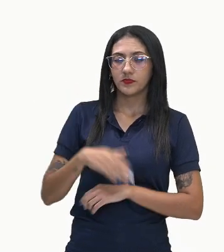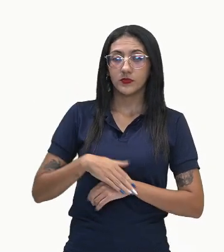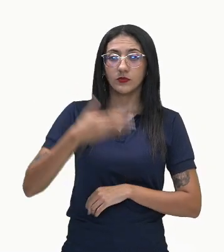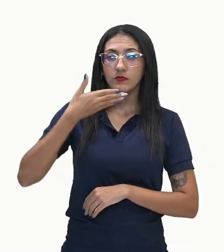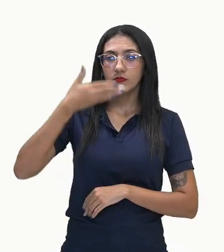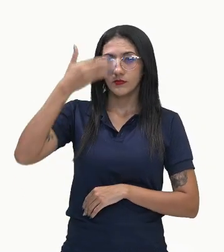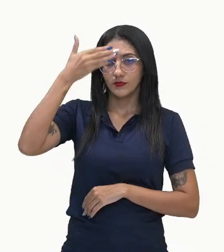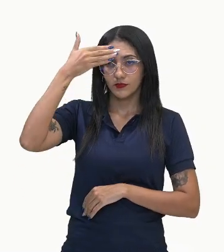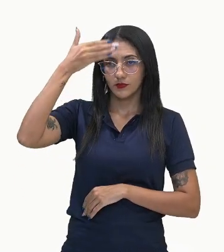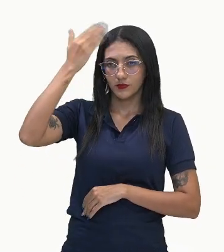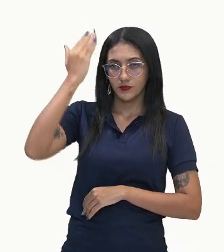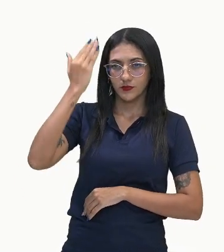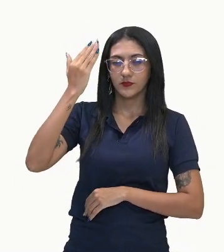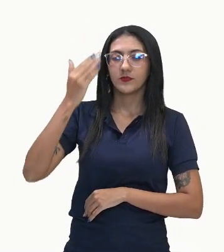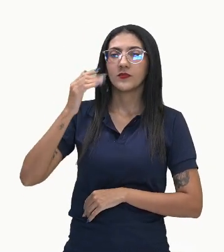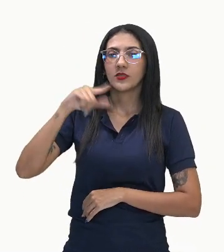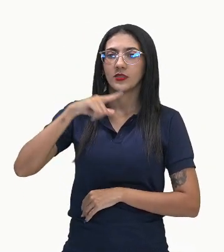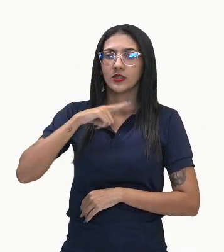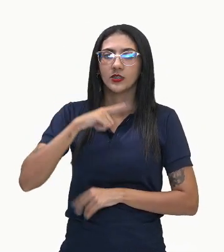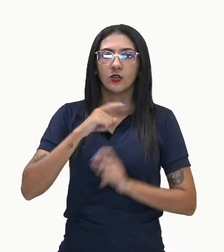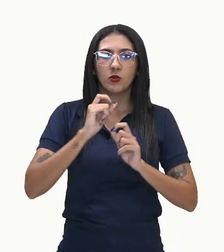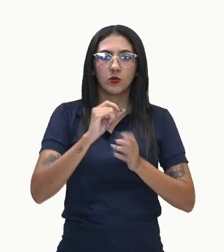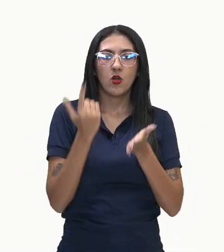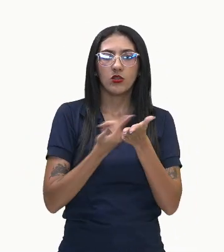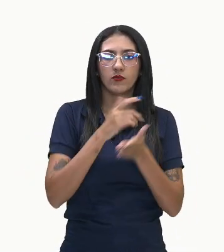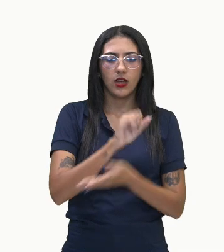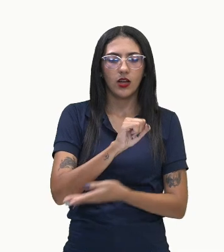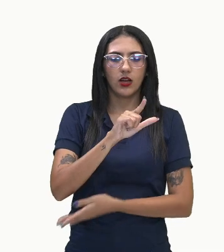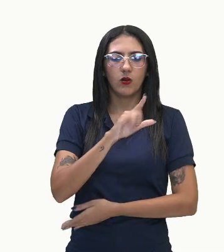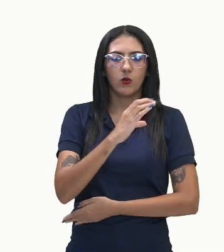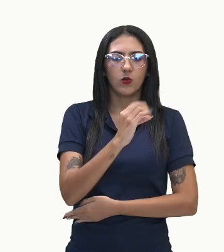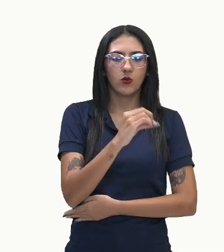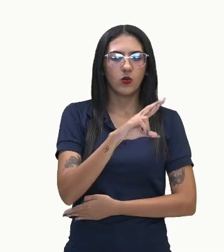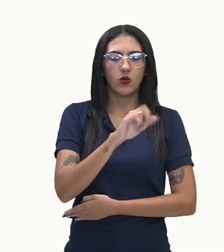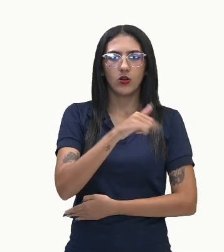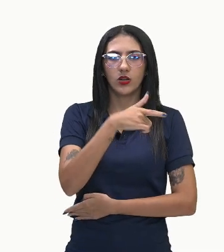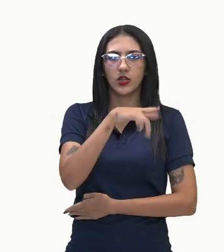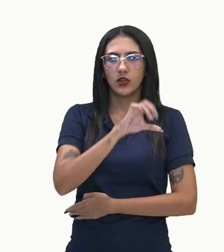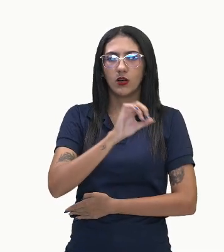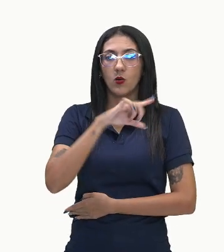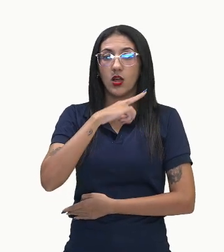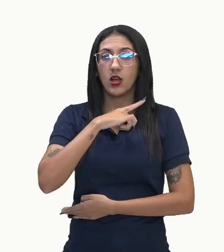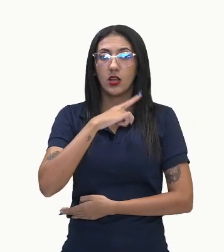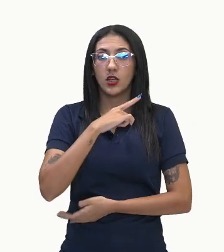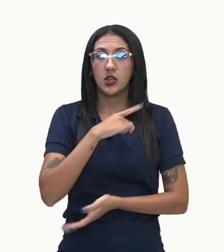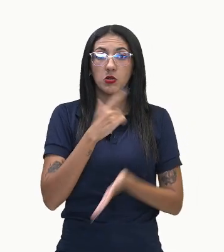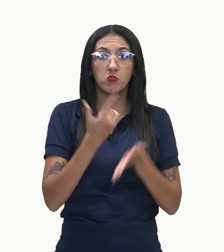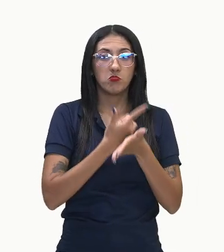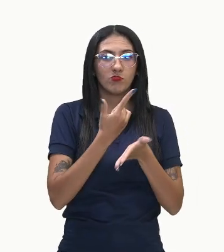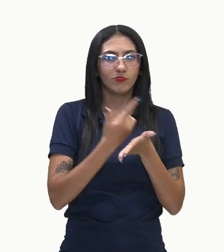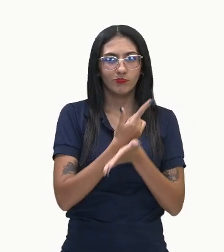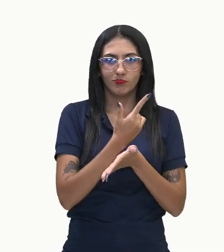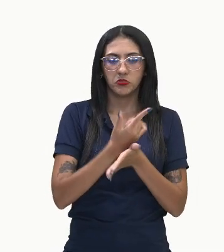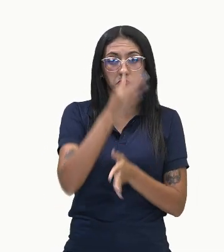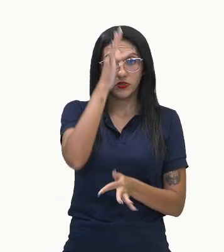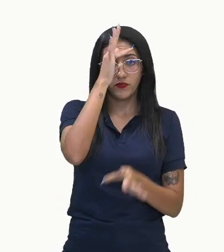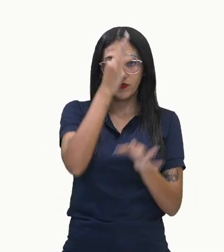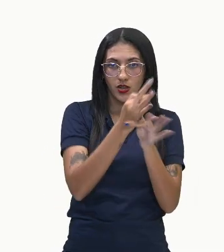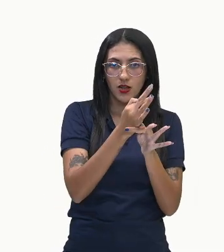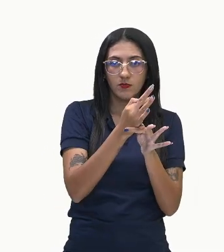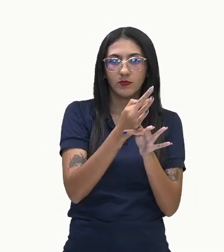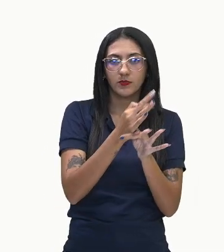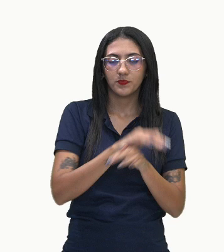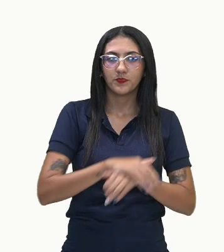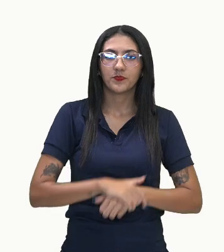o Alcorão, né? O Alcorão é uma escritura sagrada do islamismo. Temos também do outro